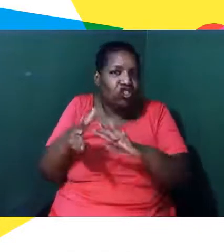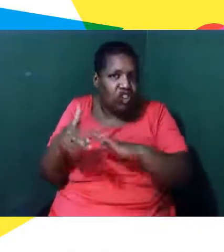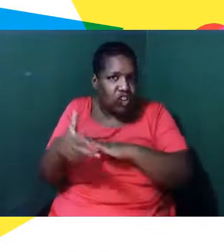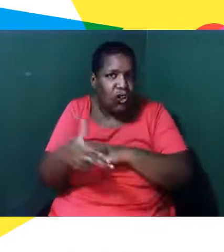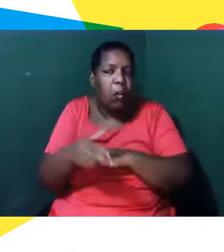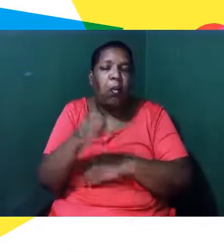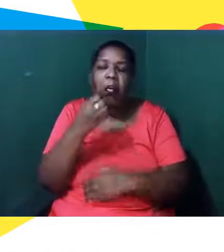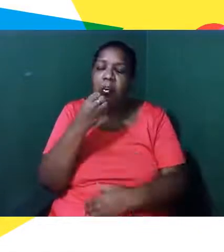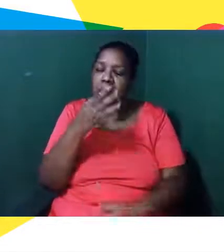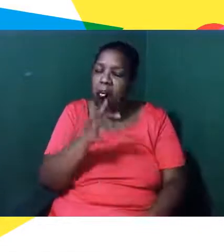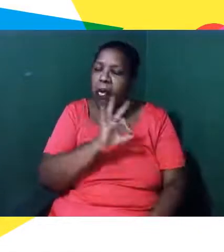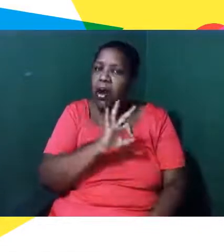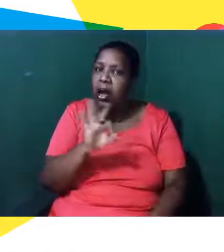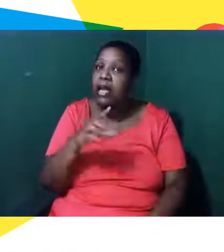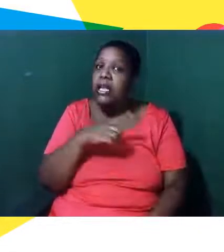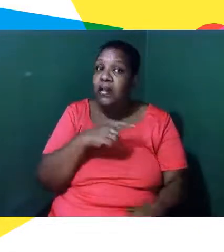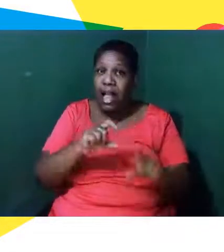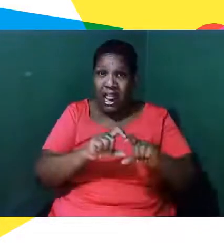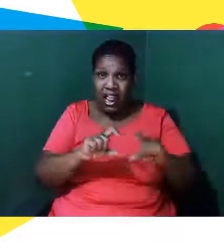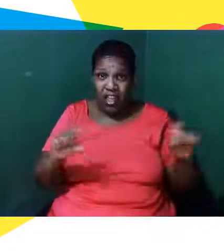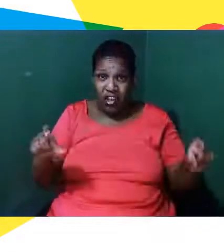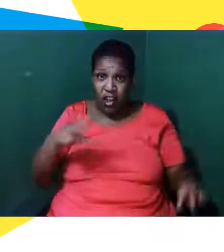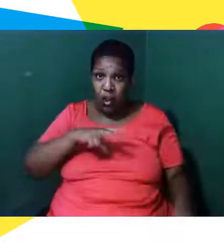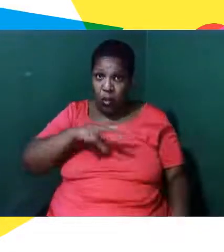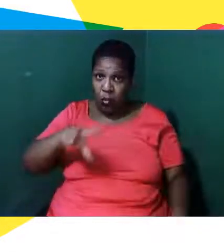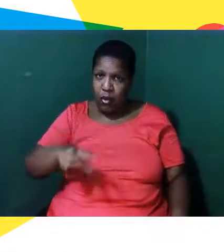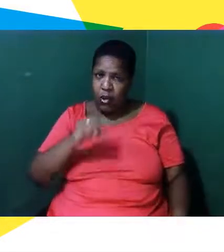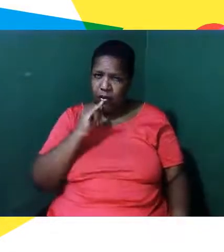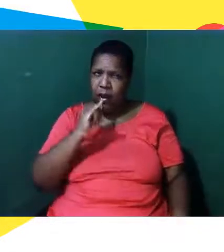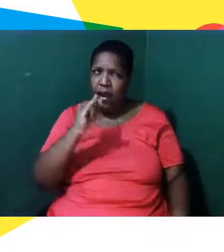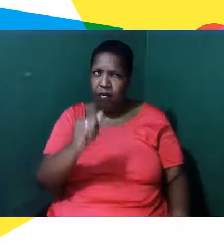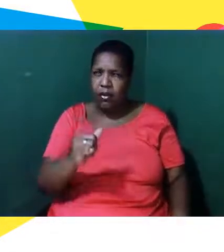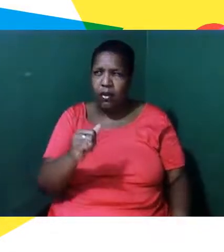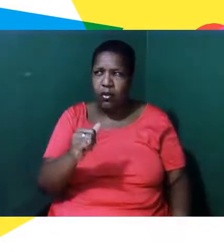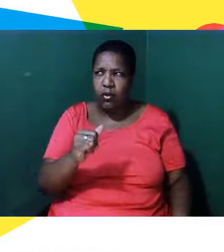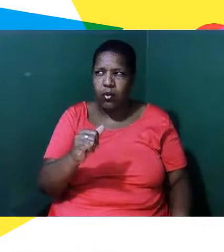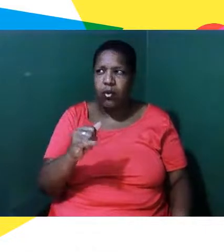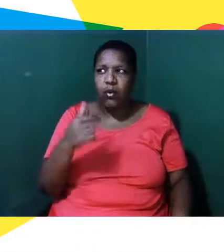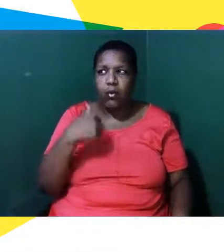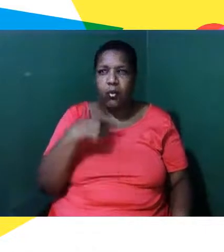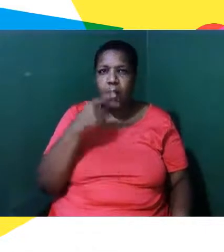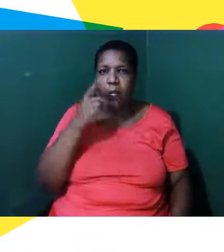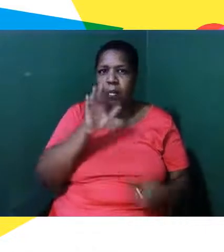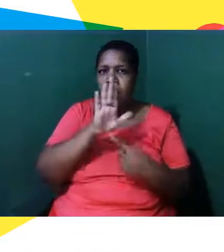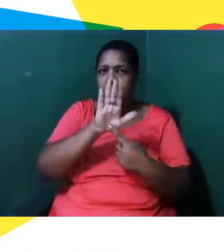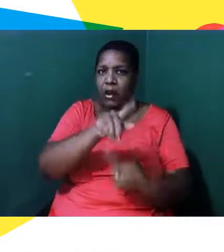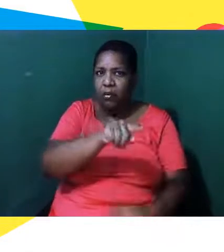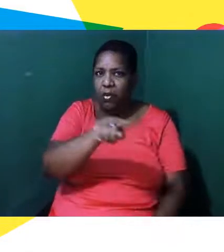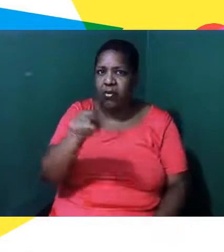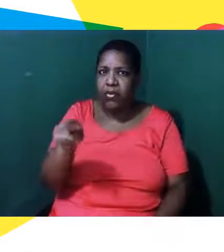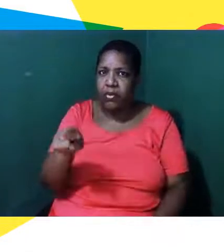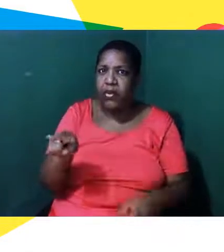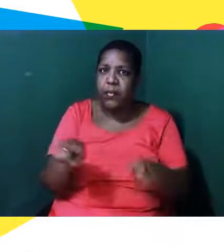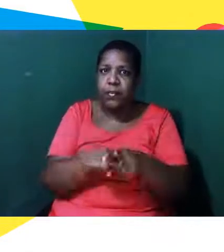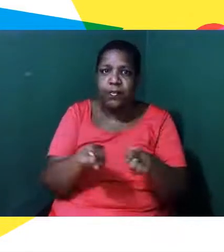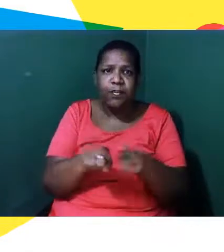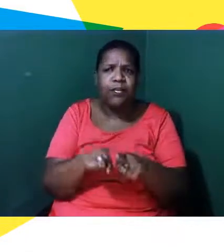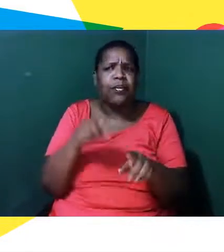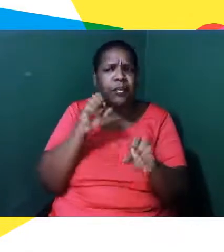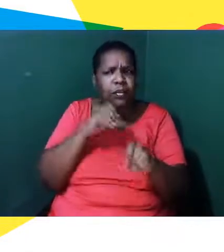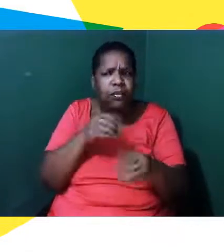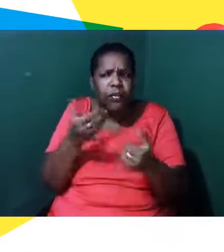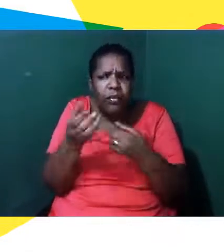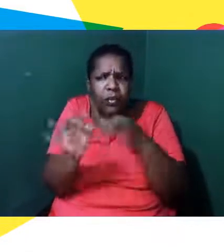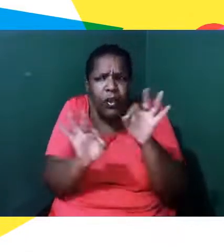E se eu se tiver a legenda em português eu aviso para o Leonardo para eles para mostrar para vocês que é assim ele vai ensinar